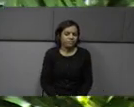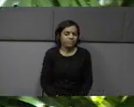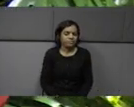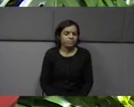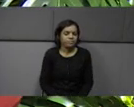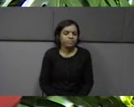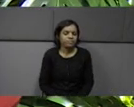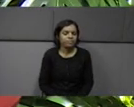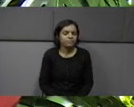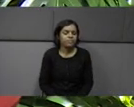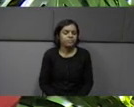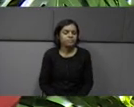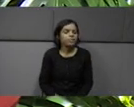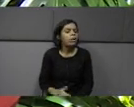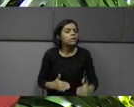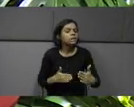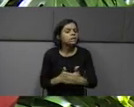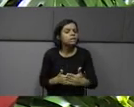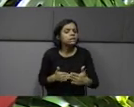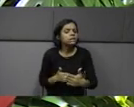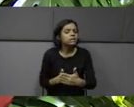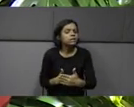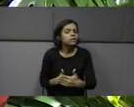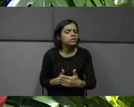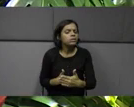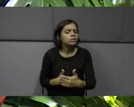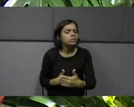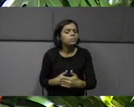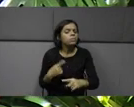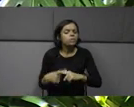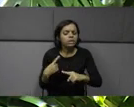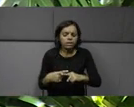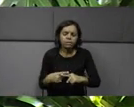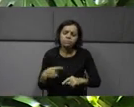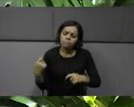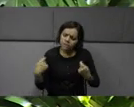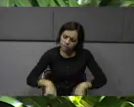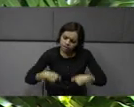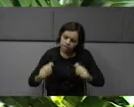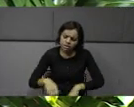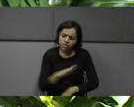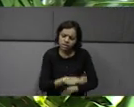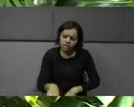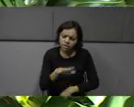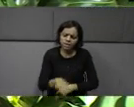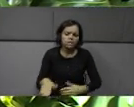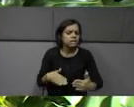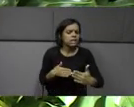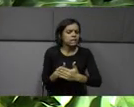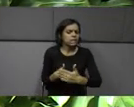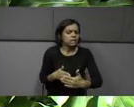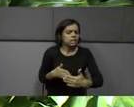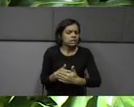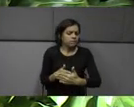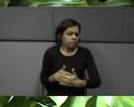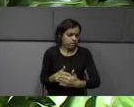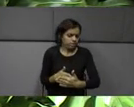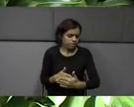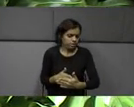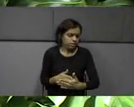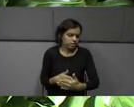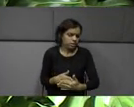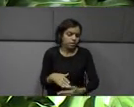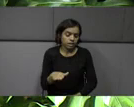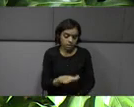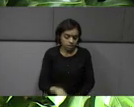quais são esses limites porque as crianças precisam ter tantos limites então a destruição dos limites territoriais da primeira infância